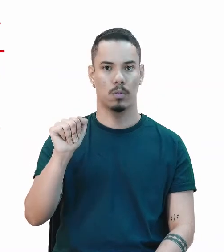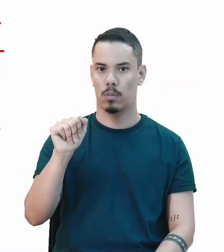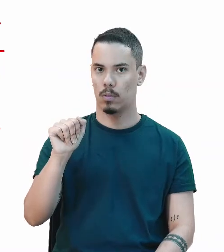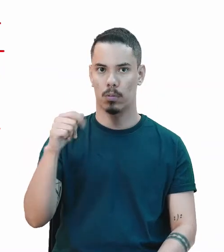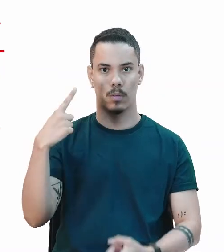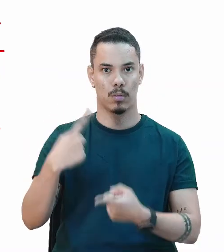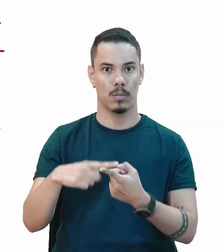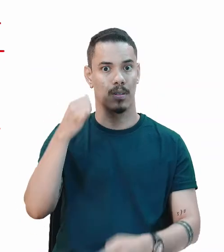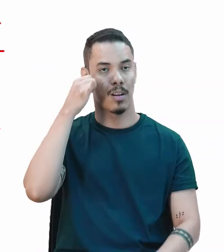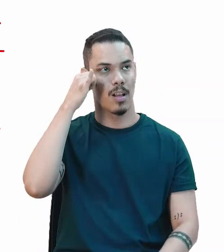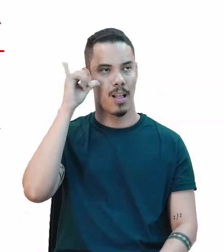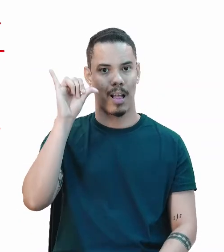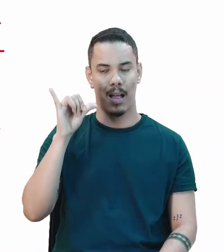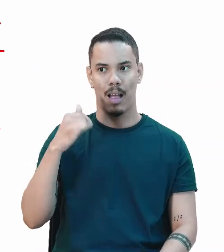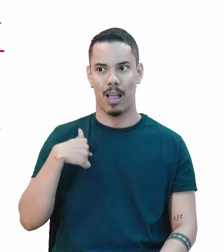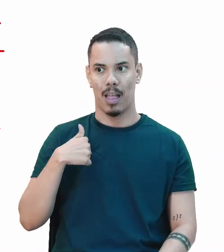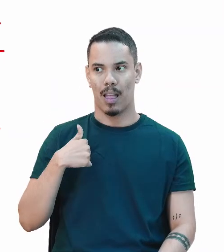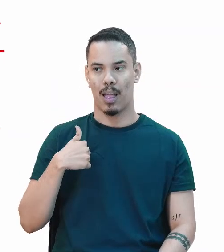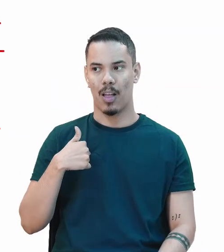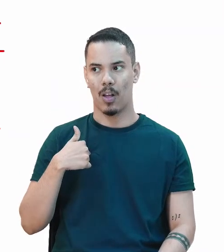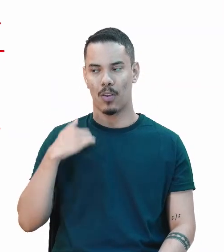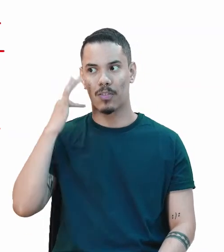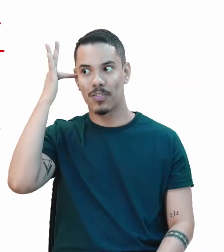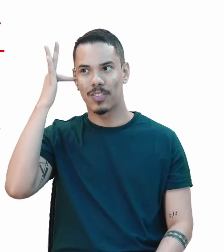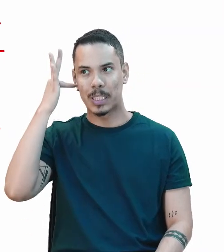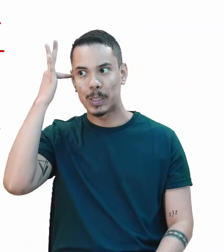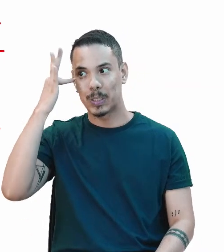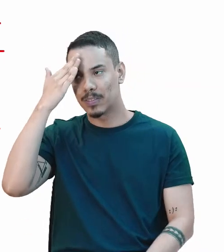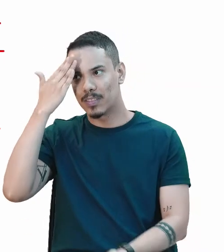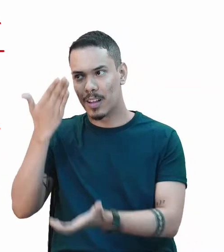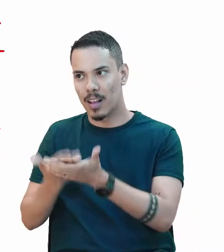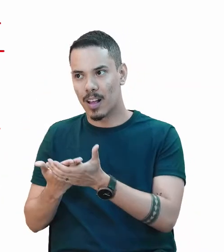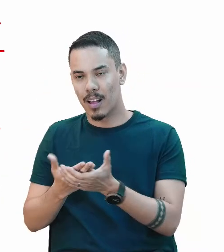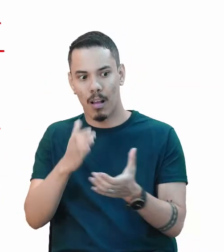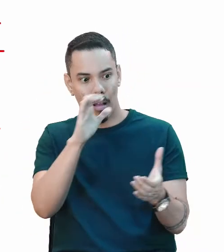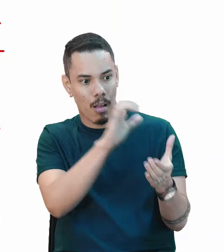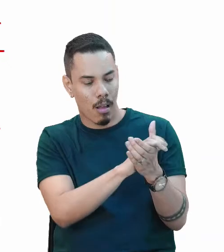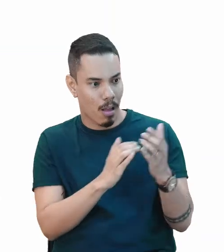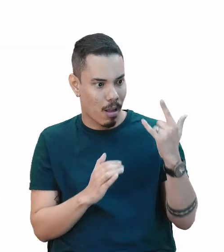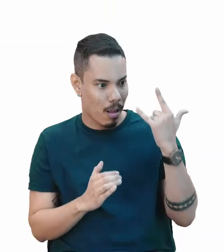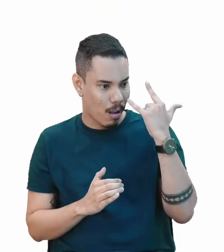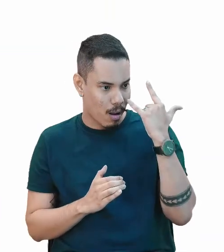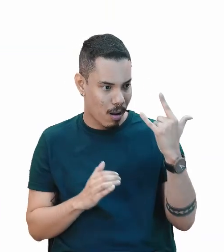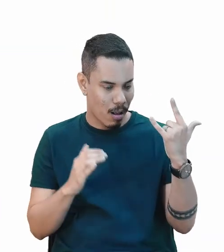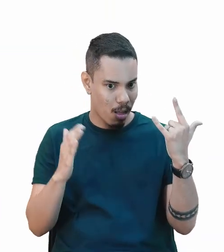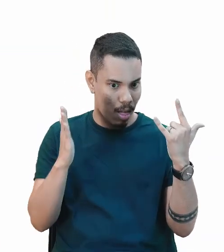estivesse dividido entre a filosofia e o seu casamento.